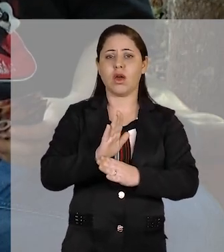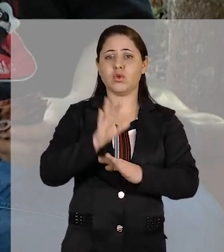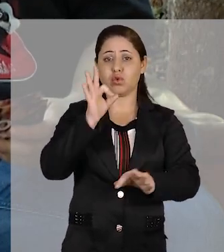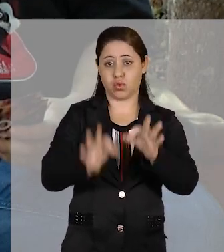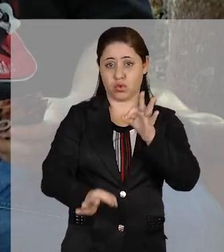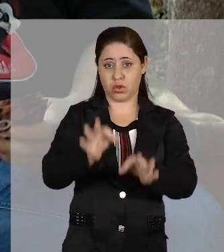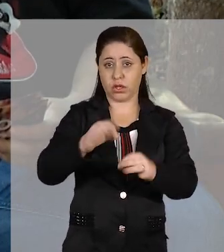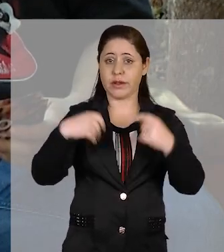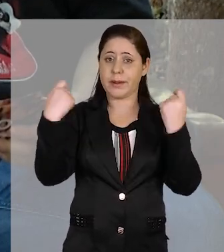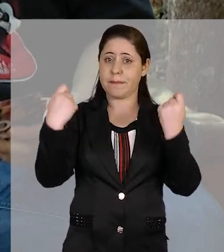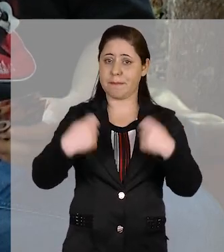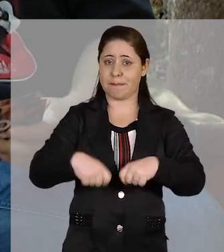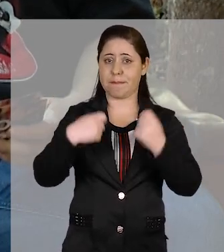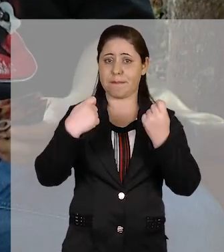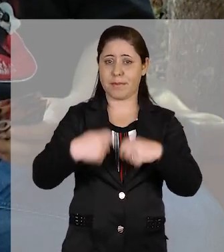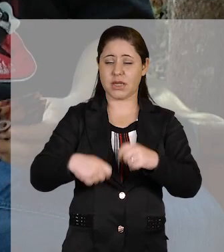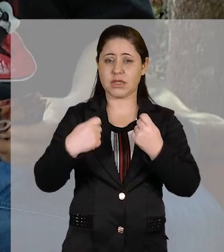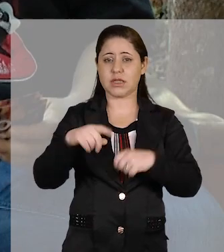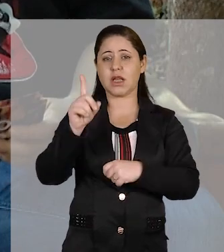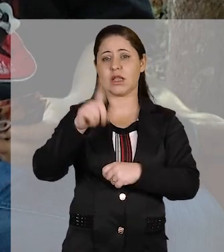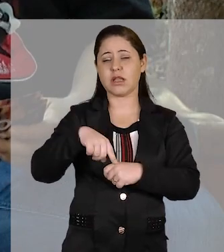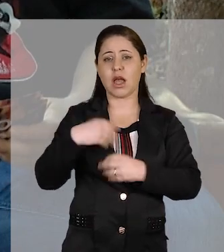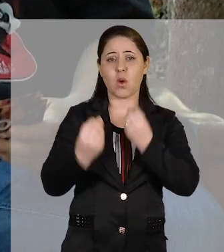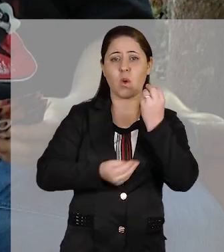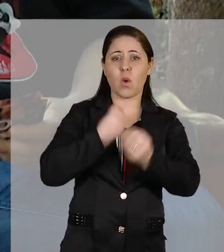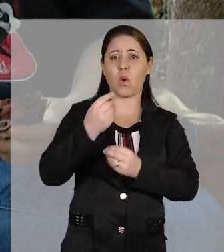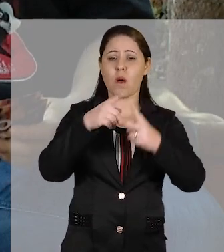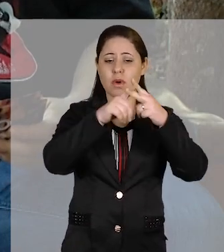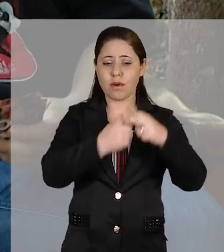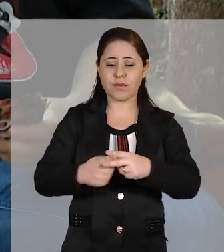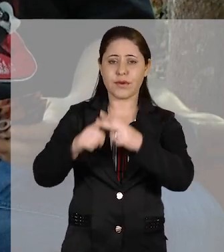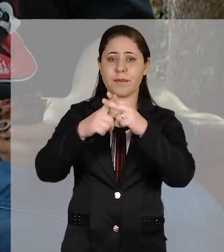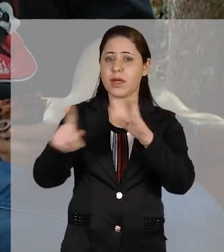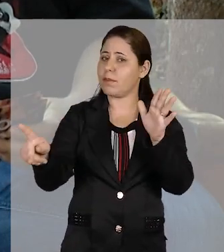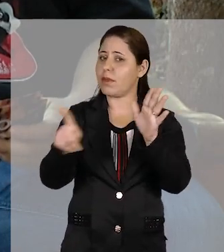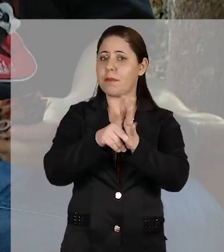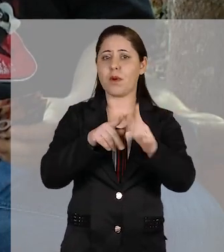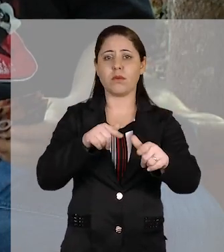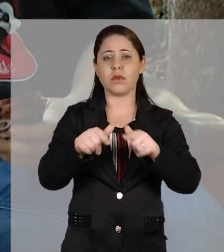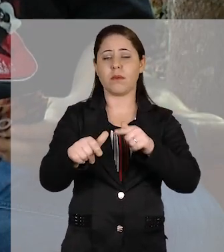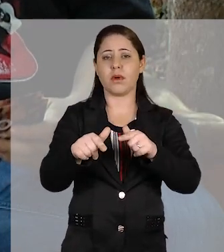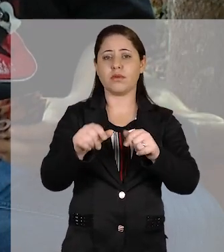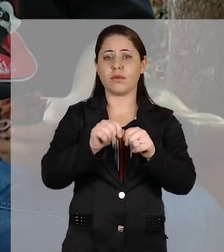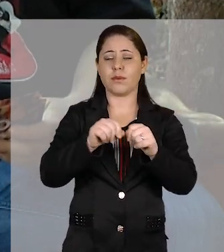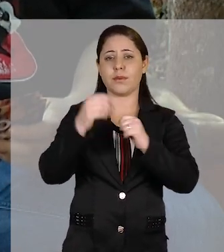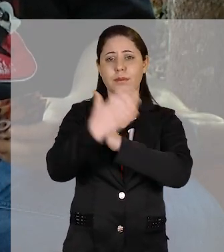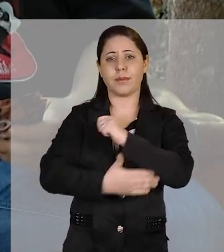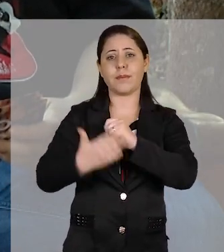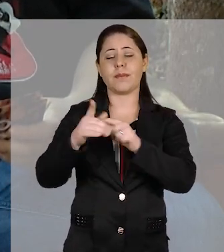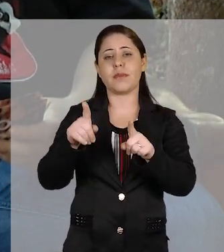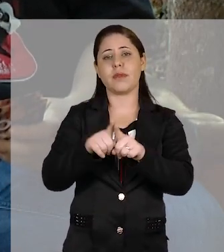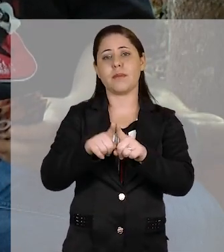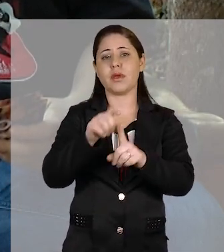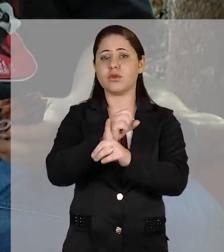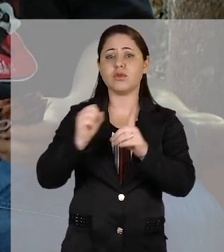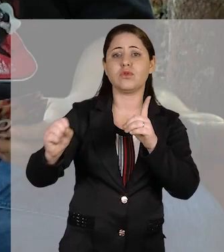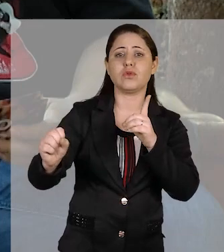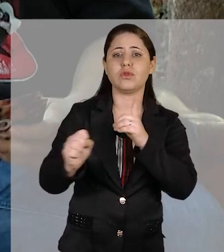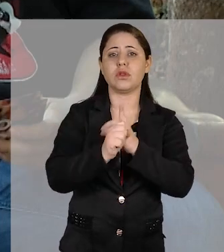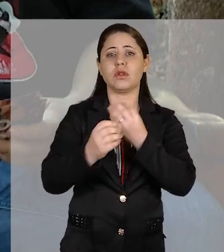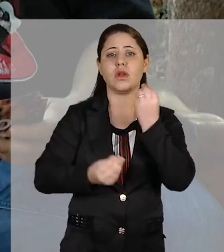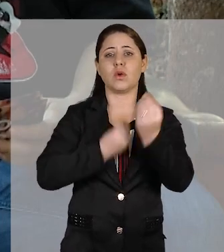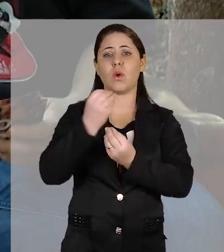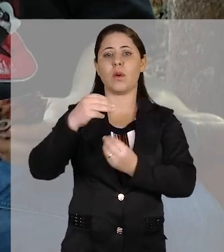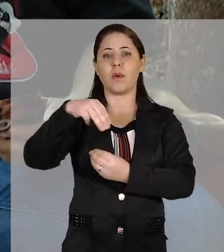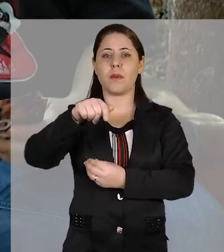tanto os juristas que precisam, né, dele como um instrumento de trabalho mesmo para realizar a defesa, quanto também a própria